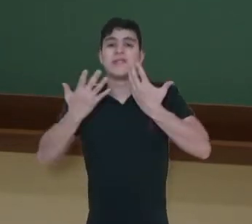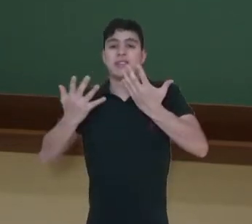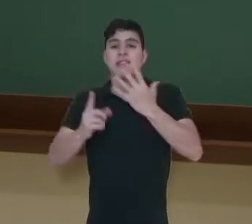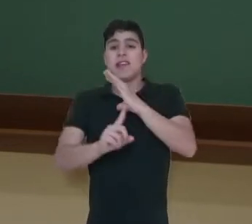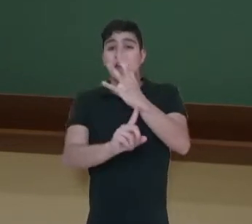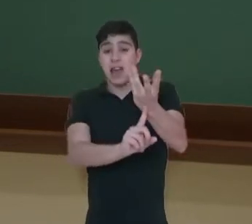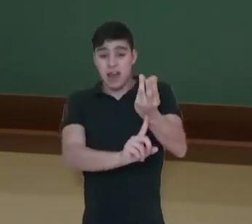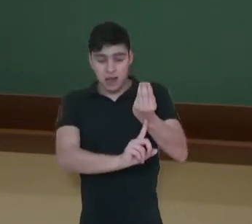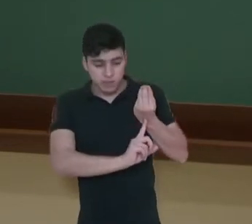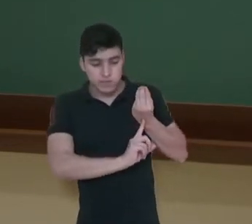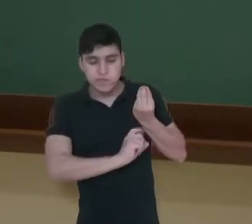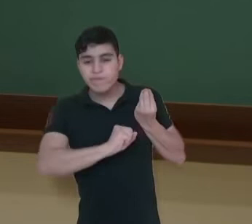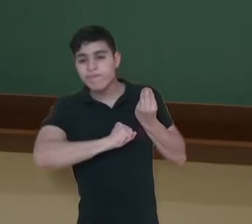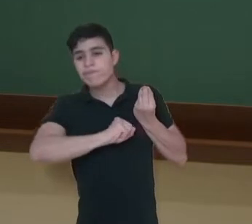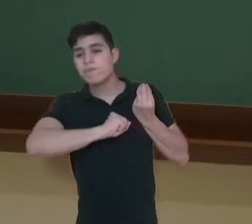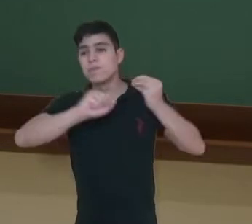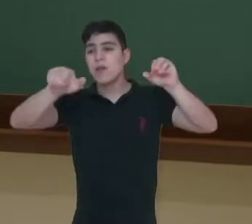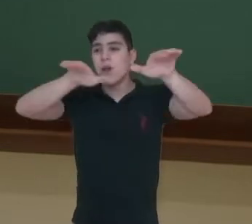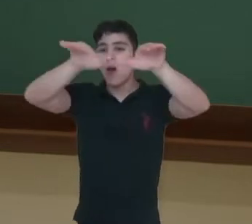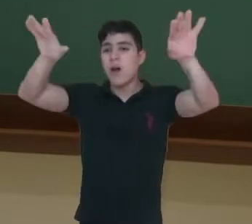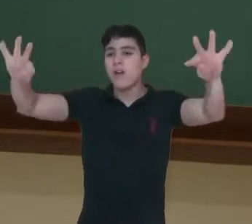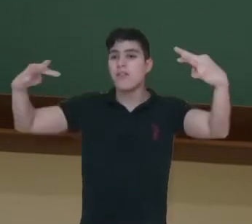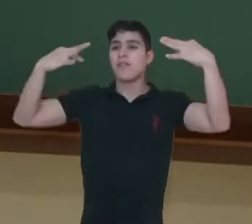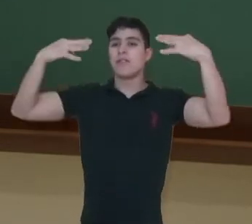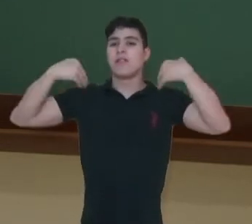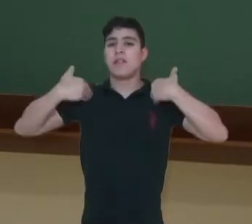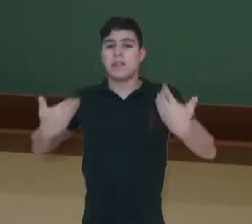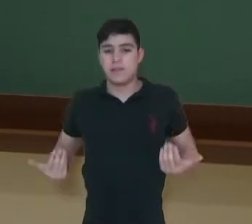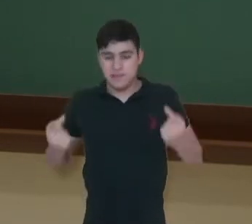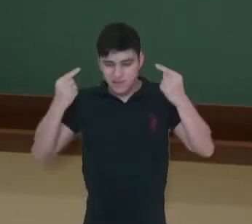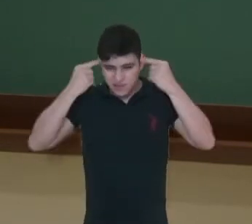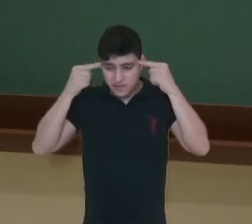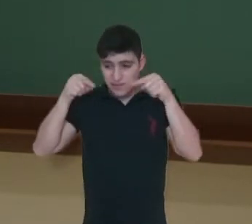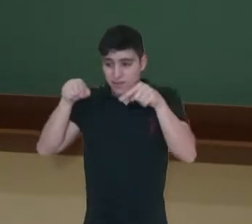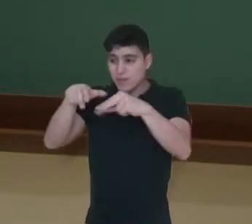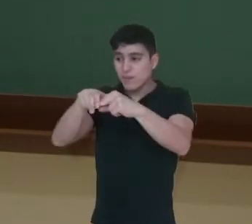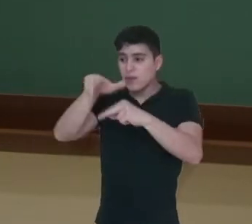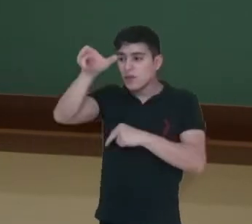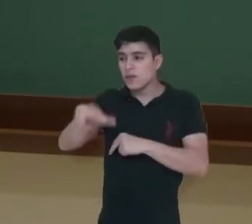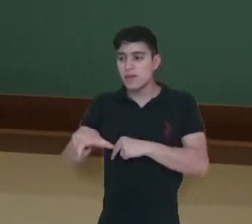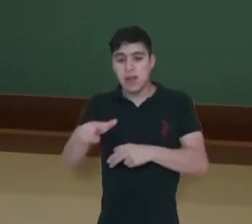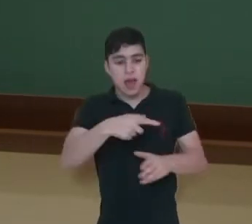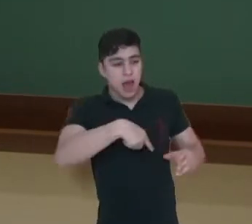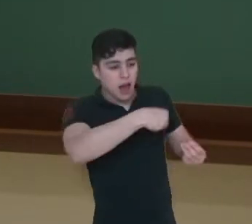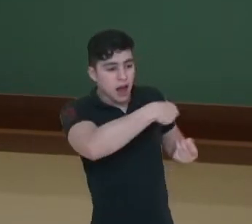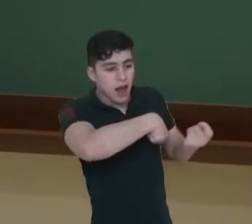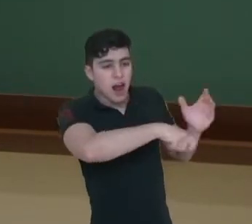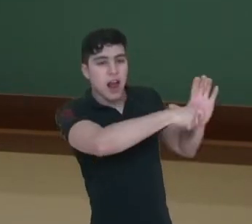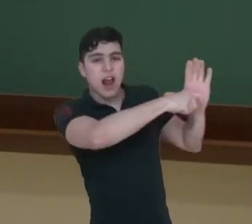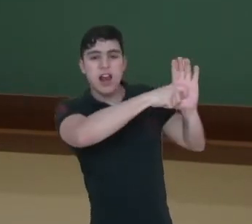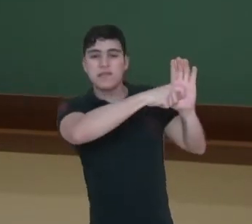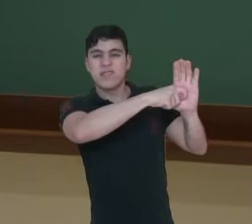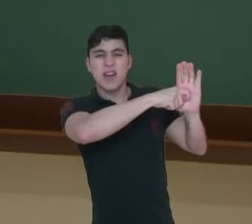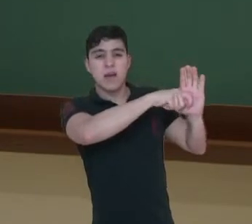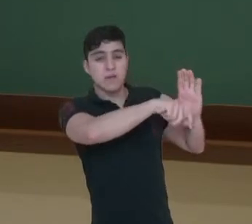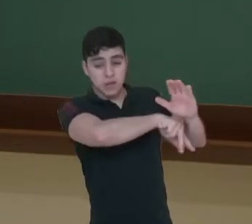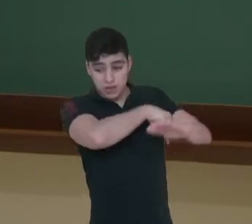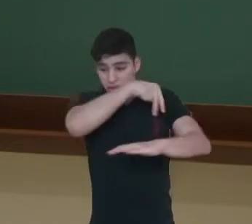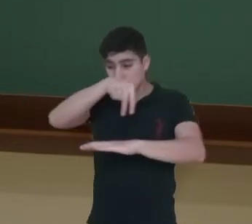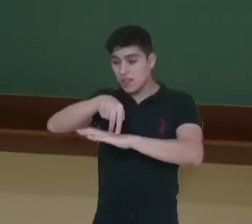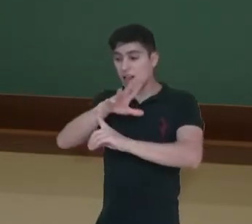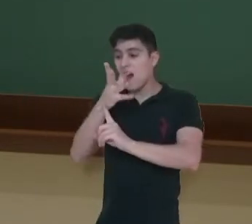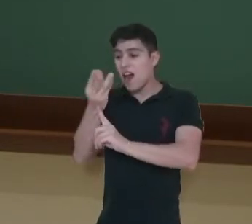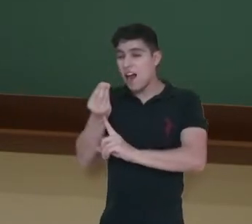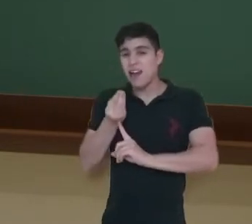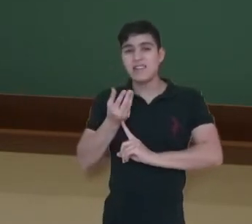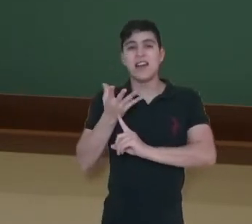a arte como uma forma dele ser ouvido internacionalmente. Então com isso, ele não precisa entrar no banditismo para ter uma vida melhor, mas ele pode ir para a arte, que